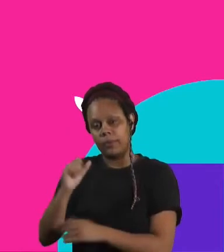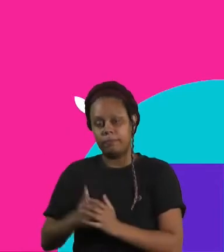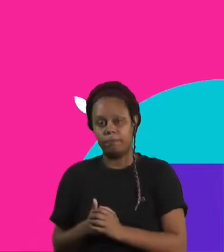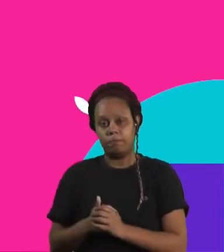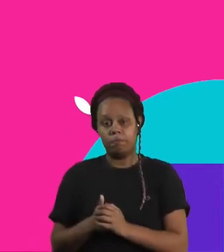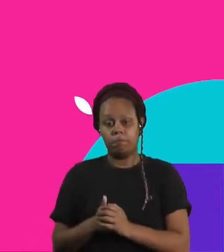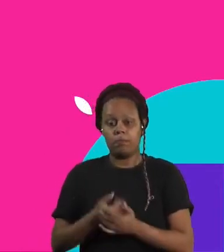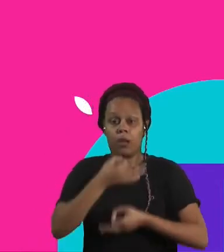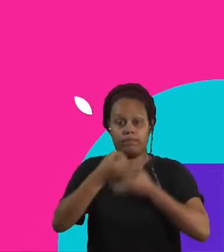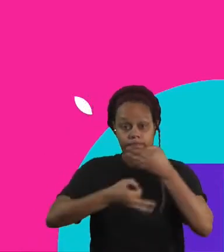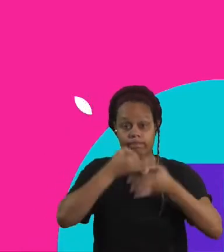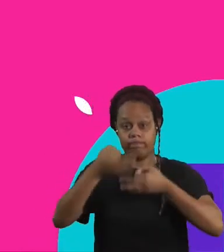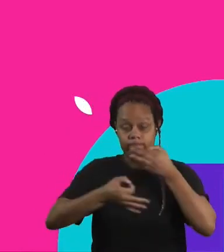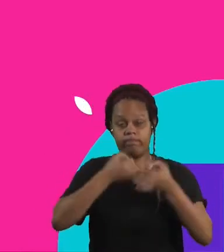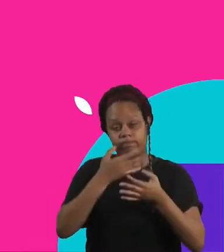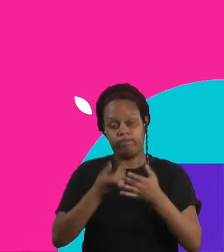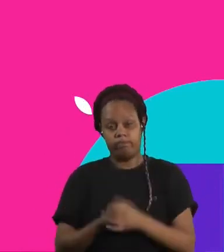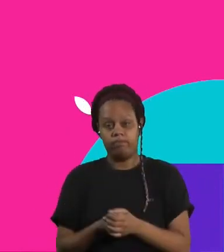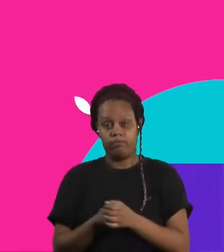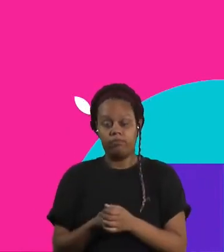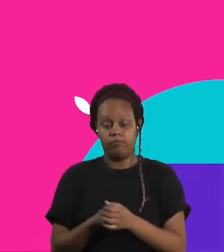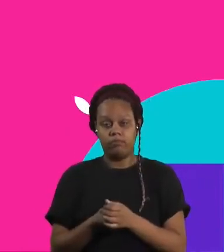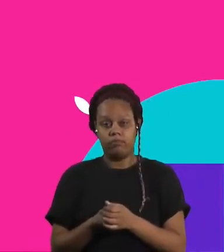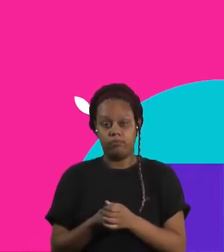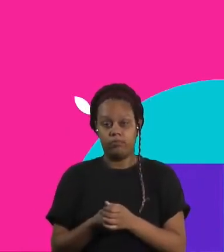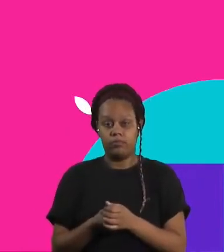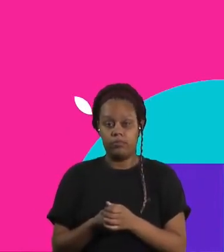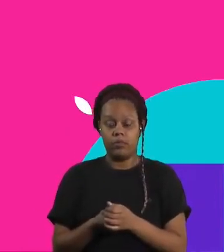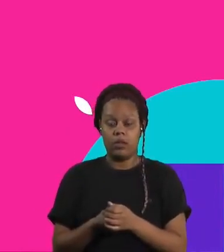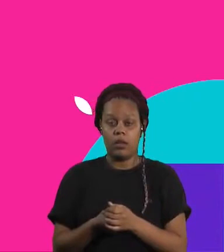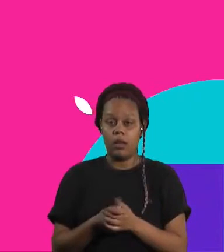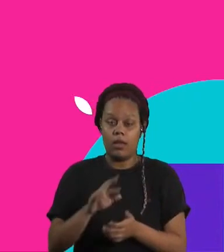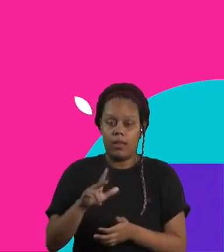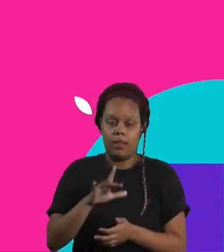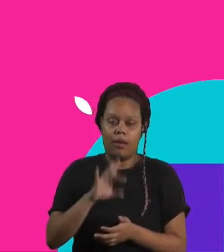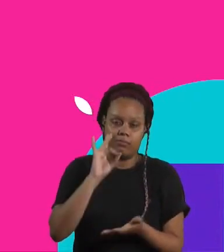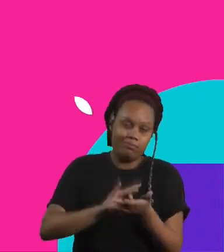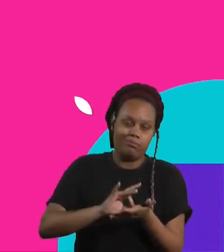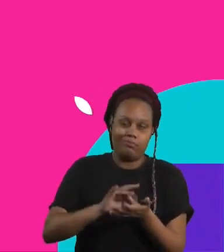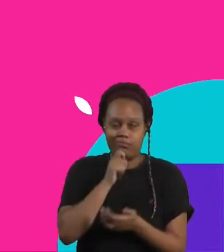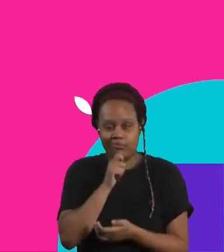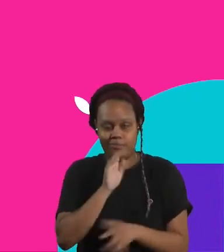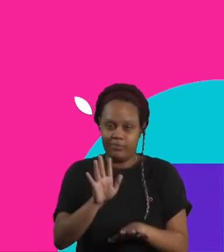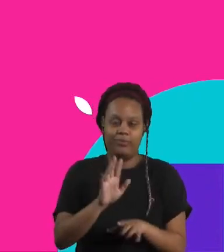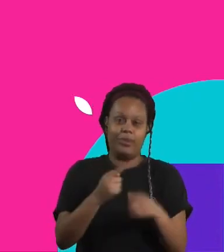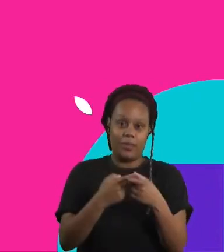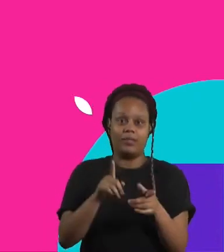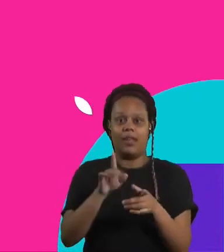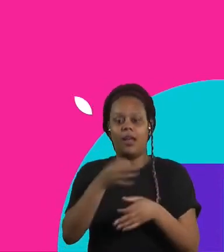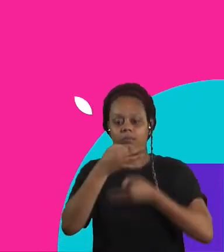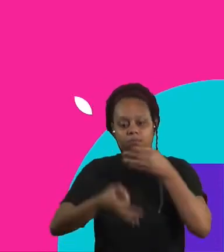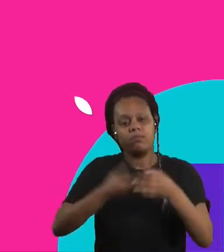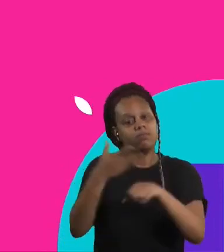são depoimentos né, obviamente ali não são depoimentos verídicos, a gente está montando o dashboard ainda, então são depoimentos de